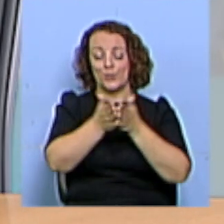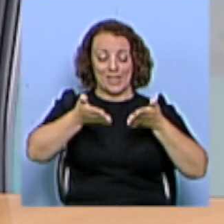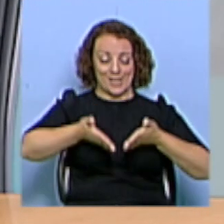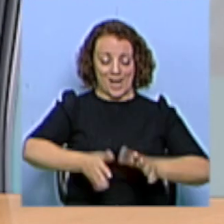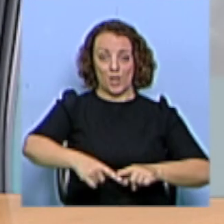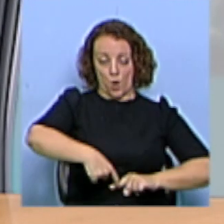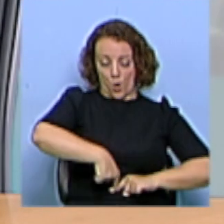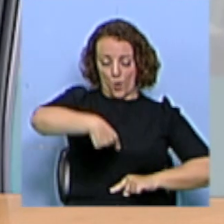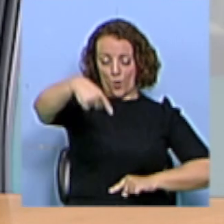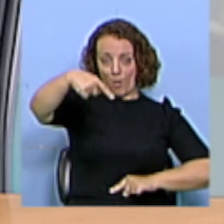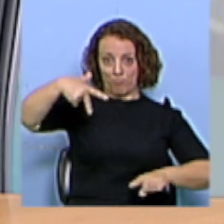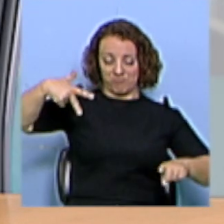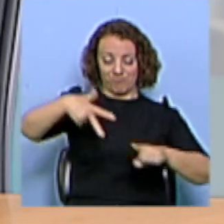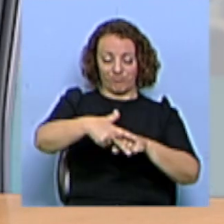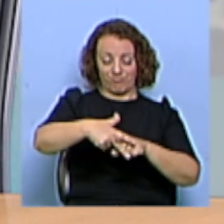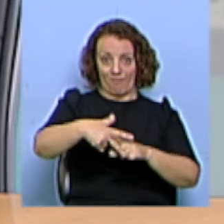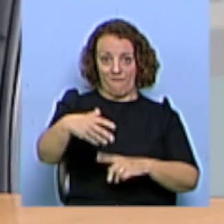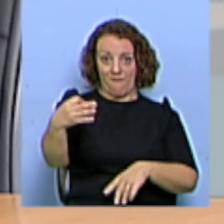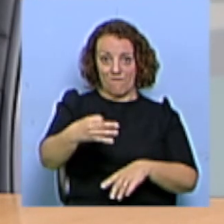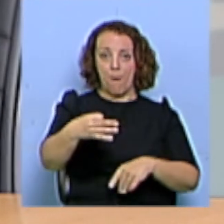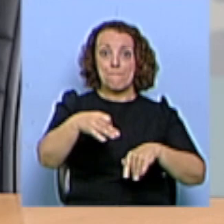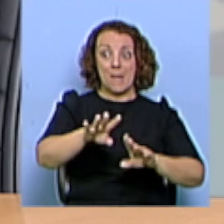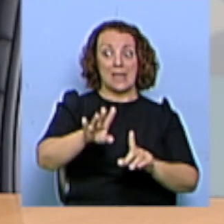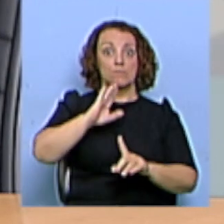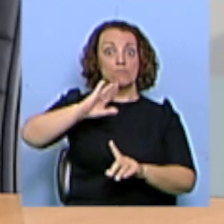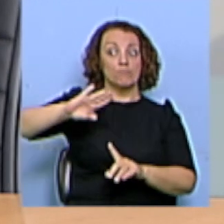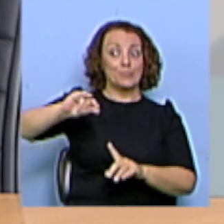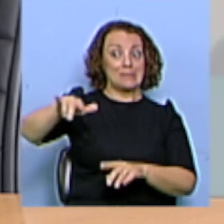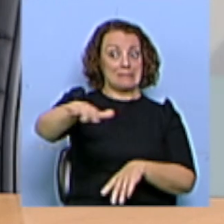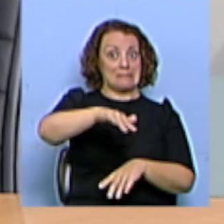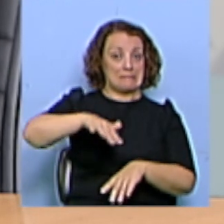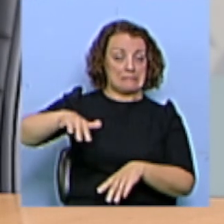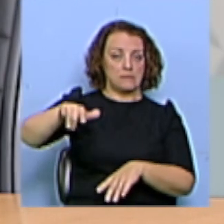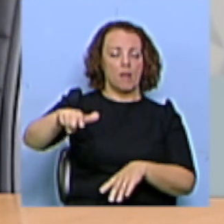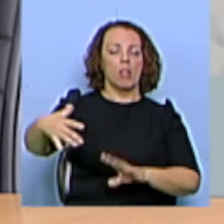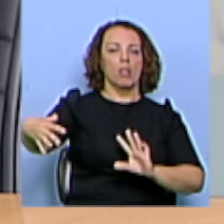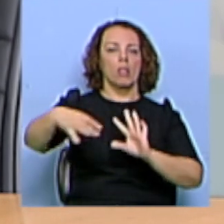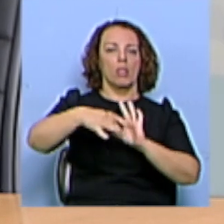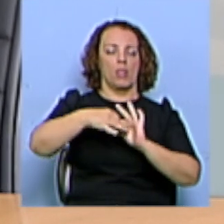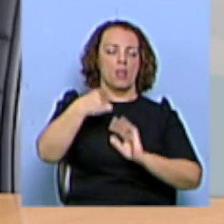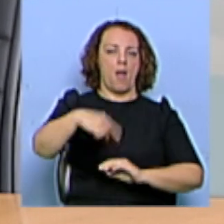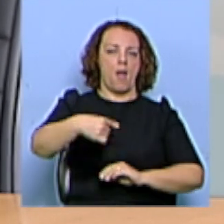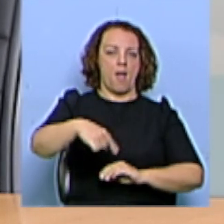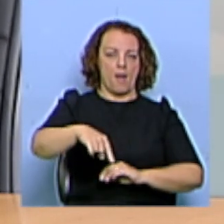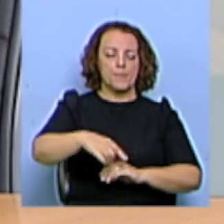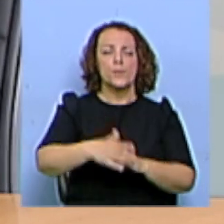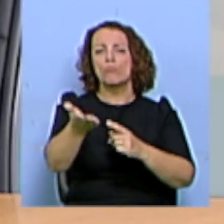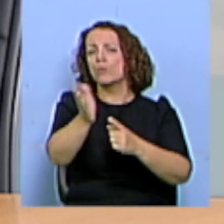nós ficamos com ele espiritualmente ali. E muitas vezes também acontece como, por exemplo, desta